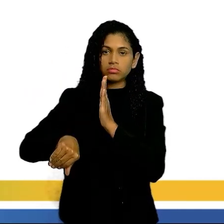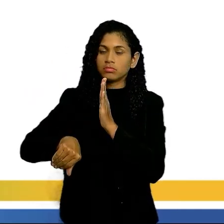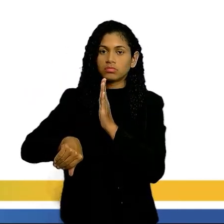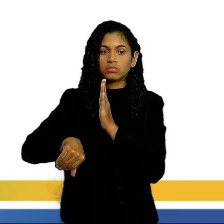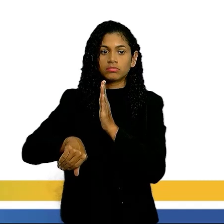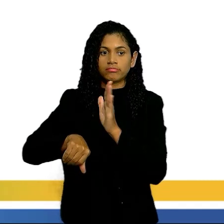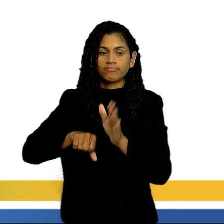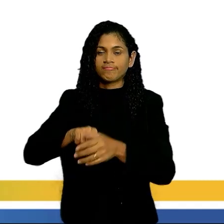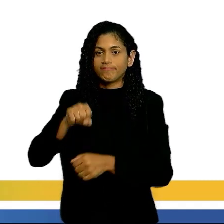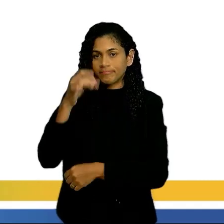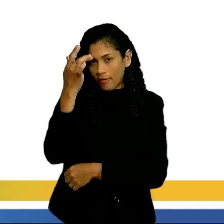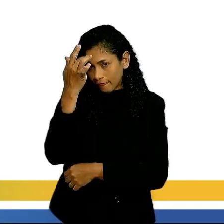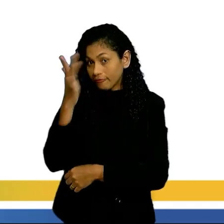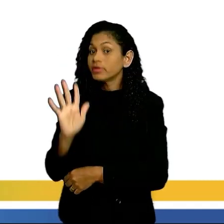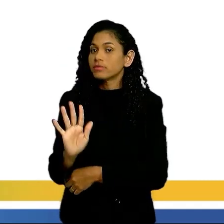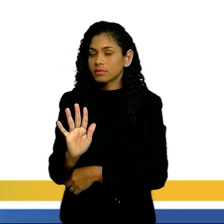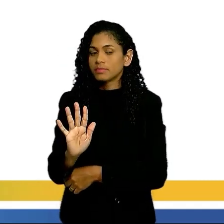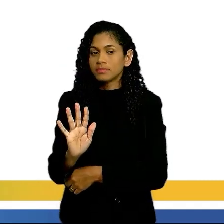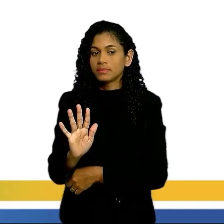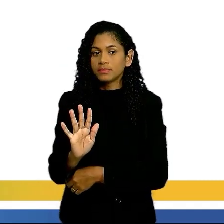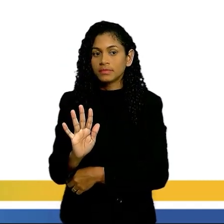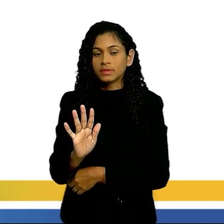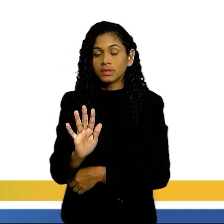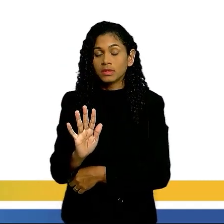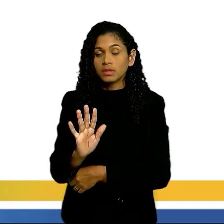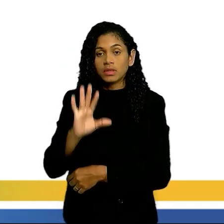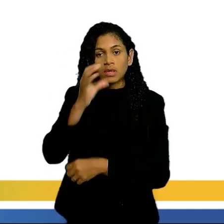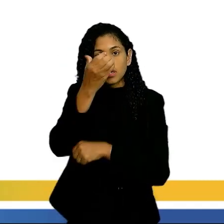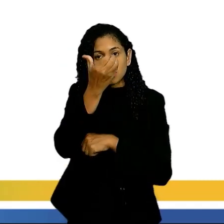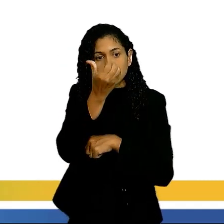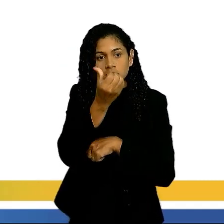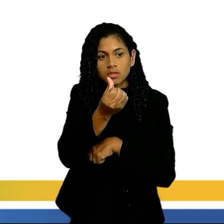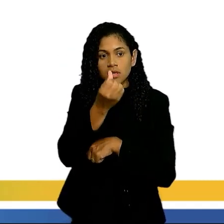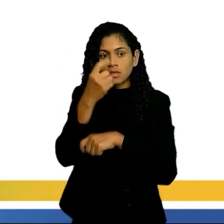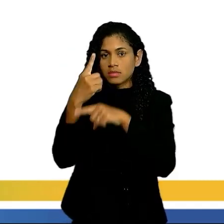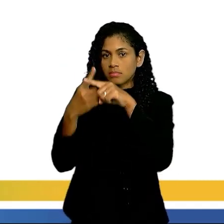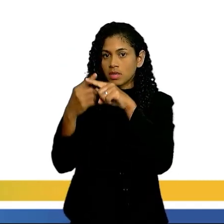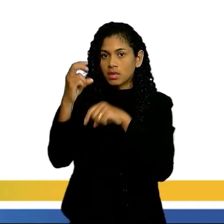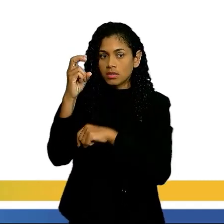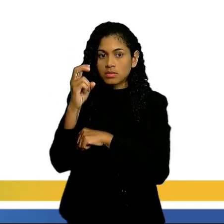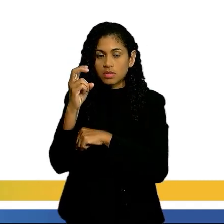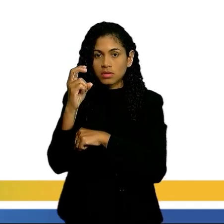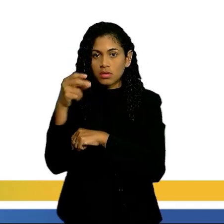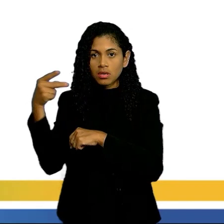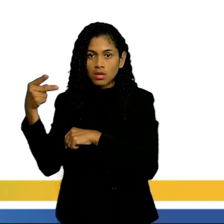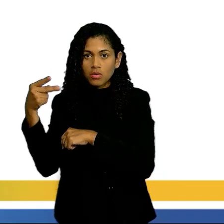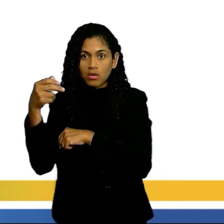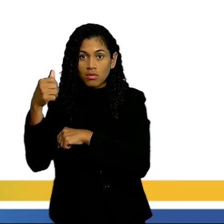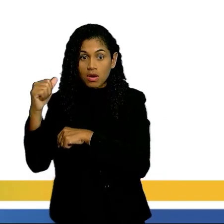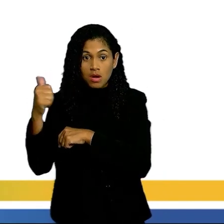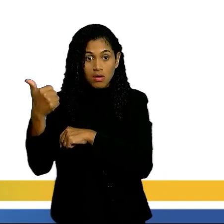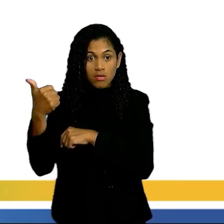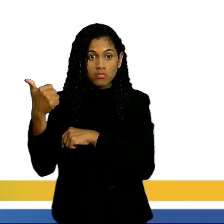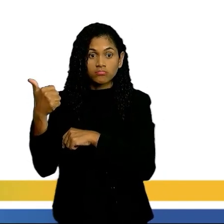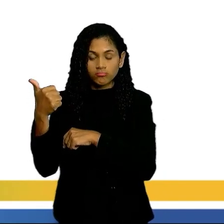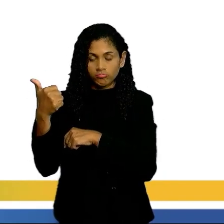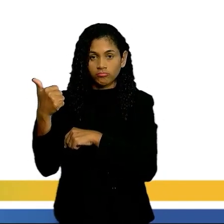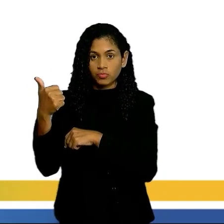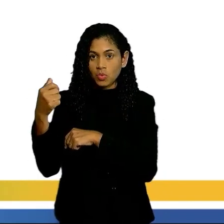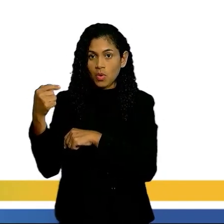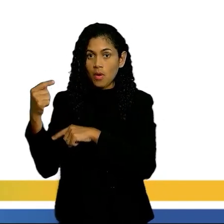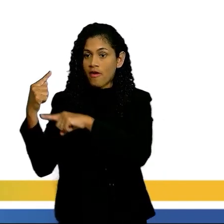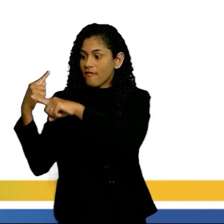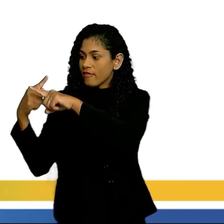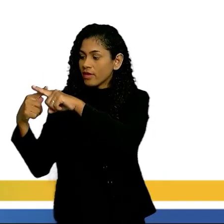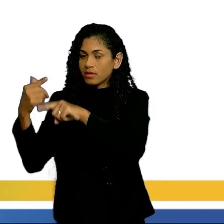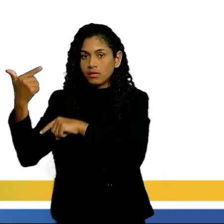correto? Então a gente aí só vai somar 6 mais 5 é igual a 11. E 11 vezes 20 é igual a